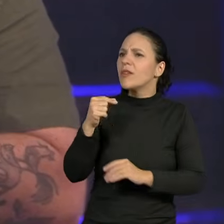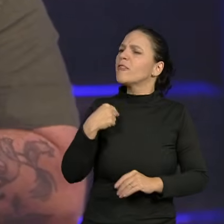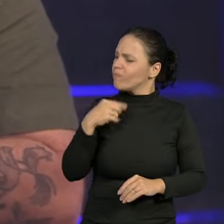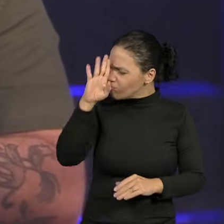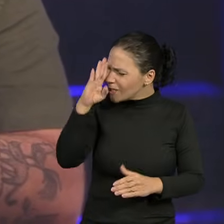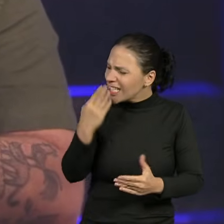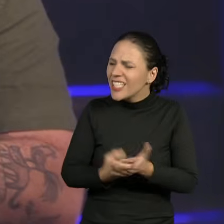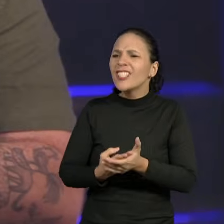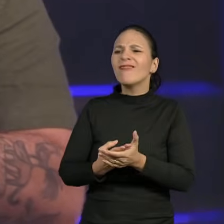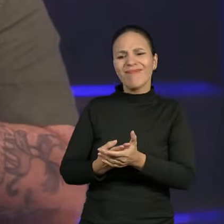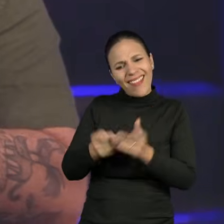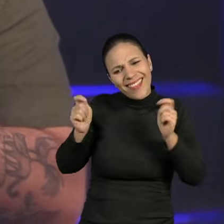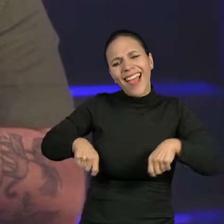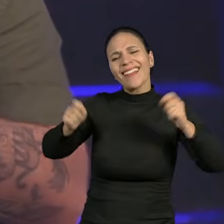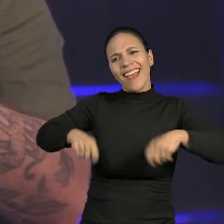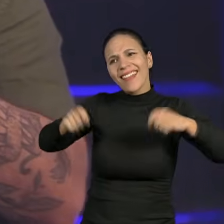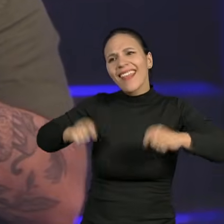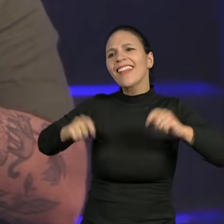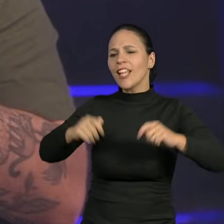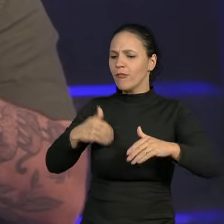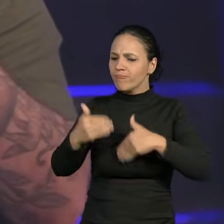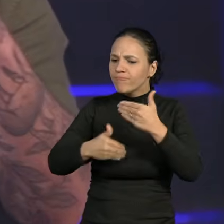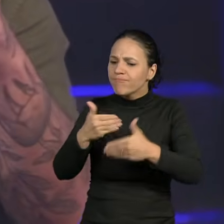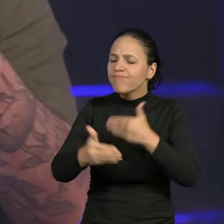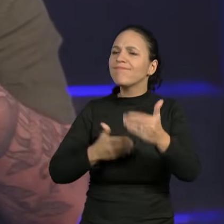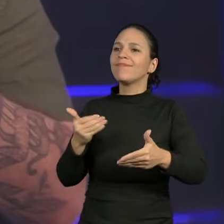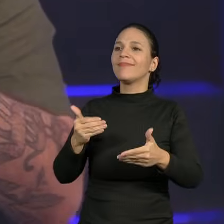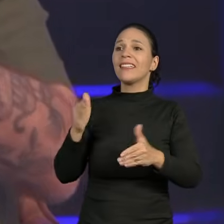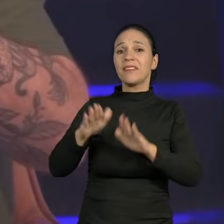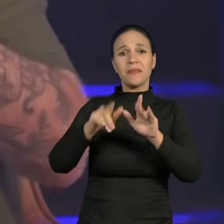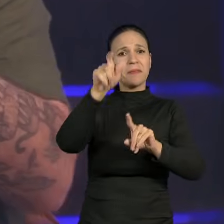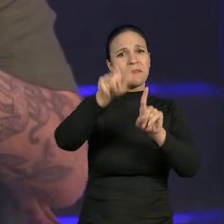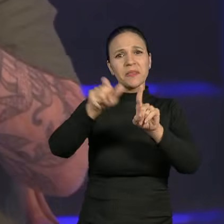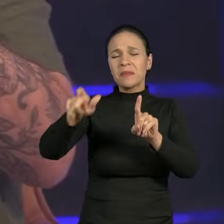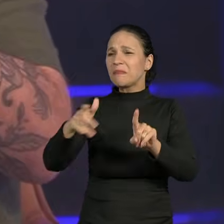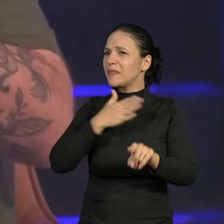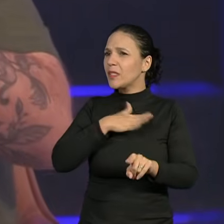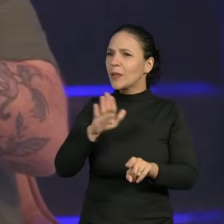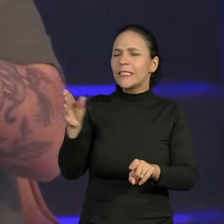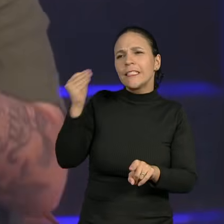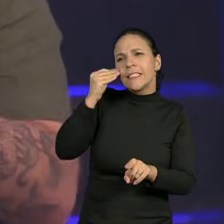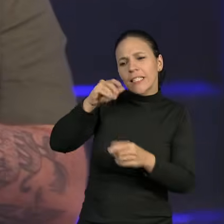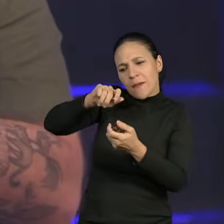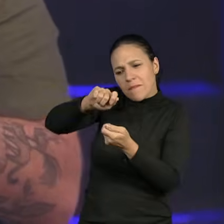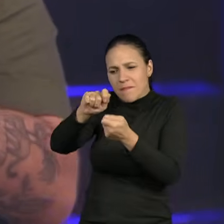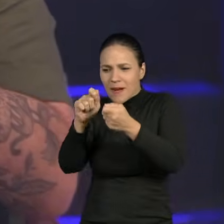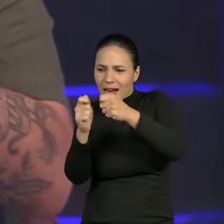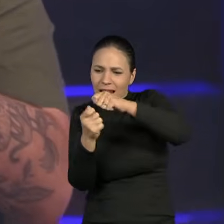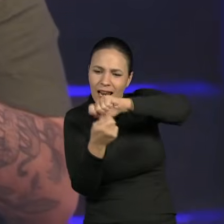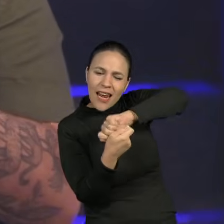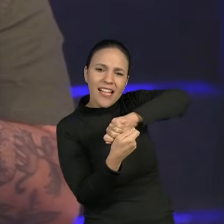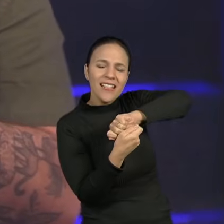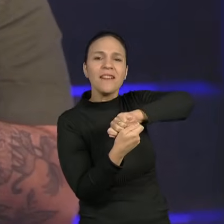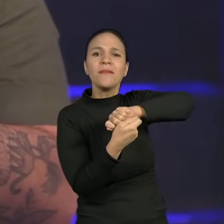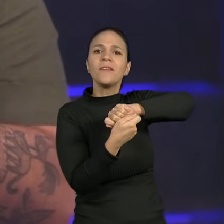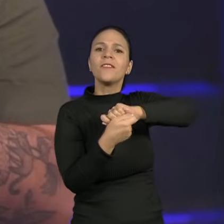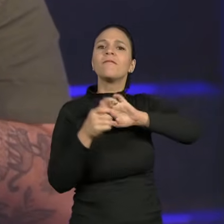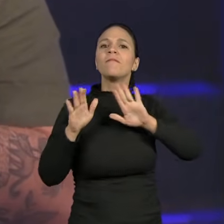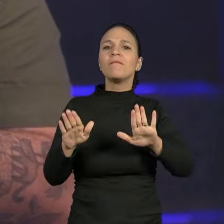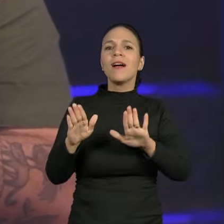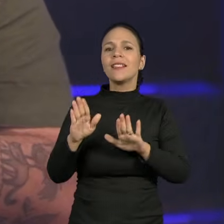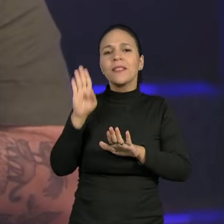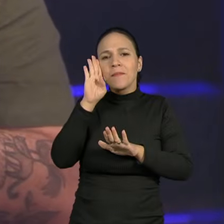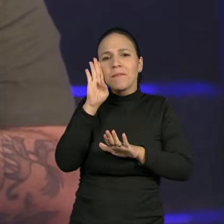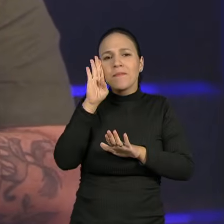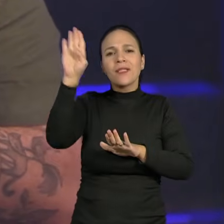no potencial de uma coisa, ele vai até o fim, desdobra. Às vezes, se as pessoas não gostam tanto, ele transforma um pouquinho e tal, mas deixa aquele